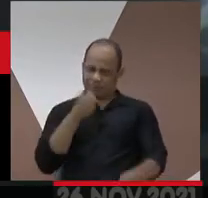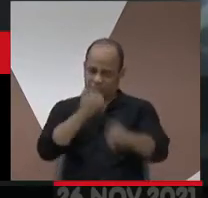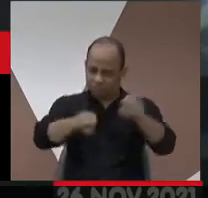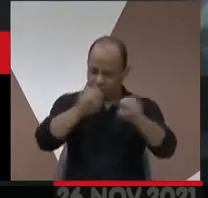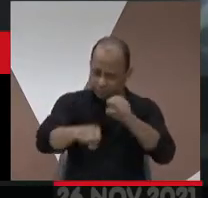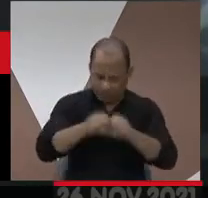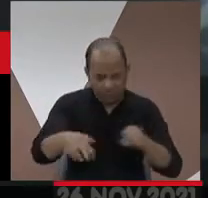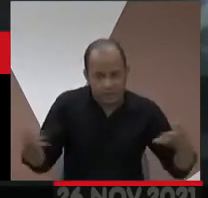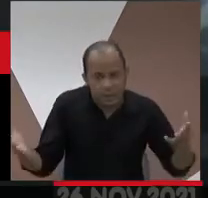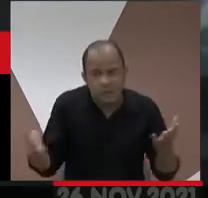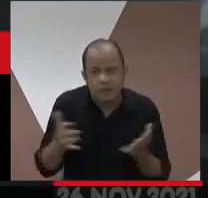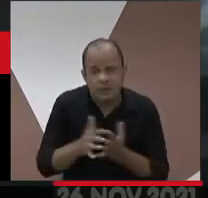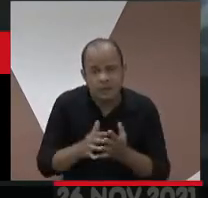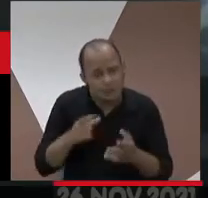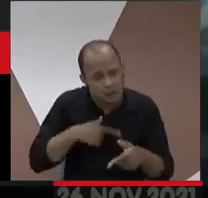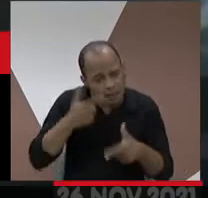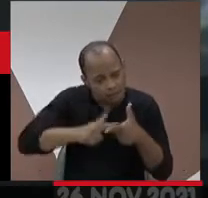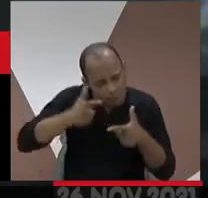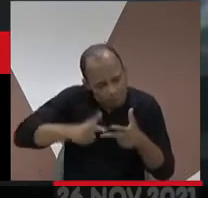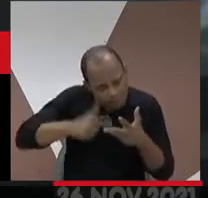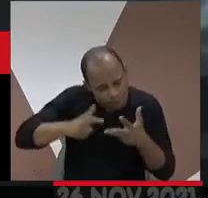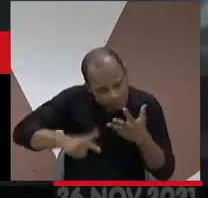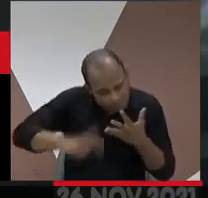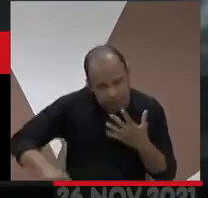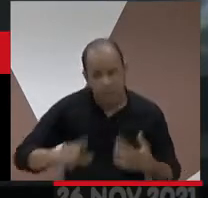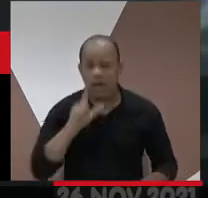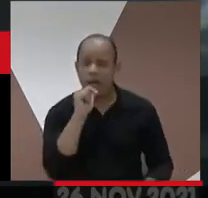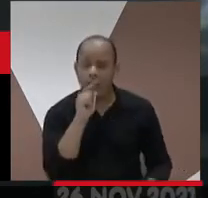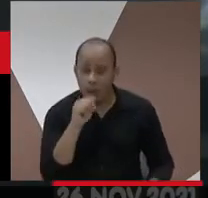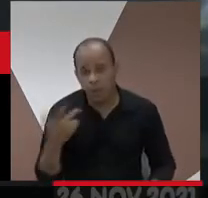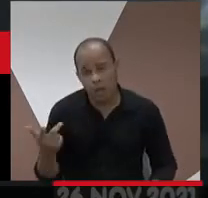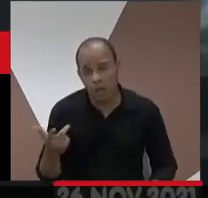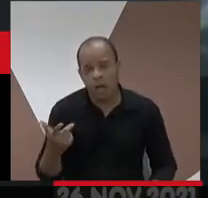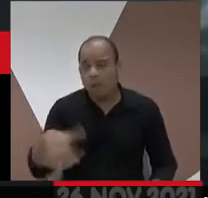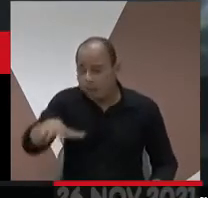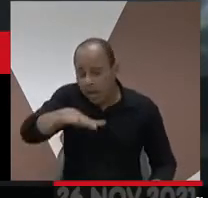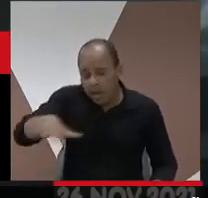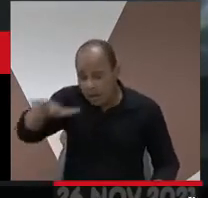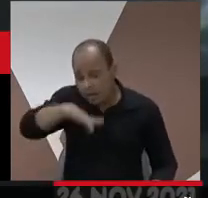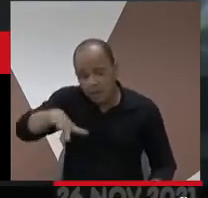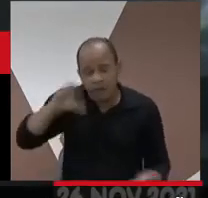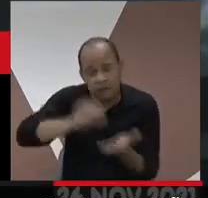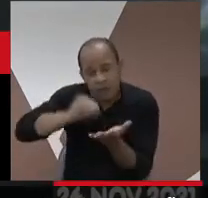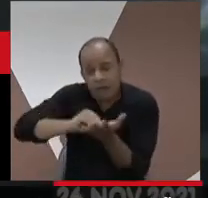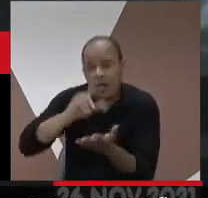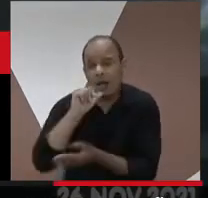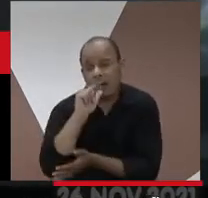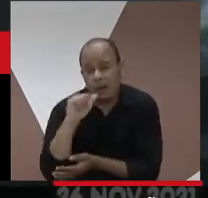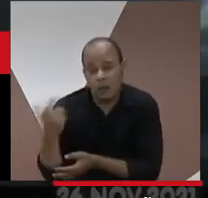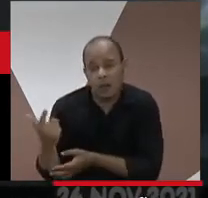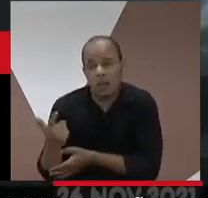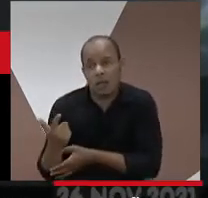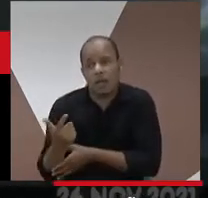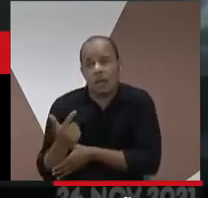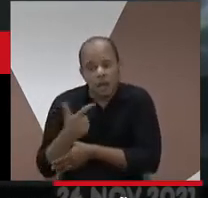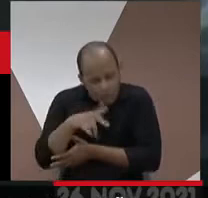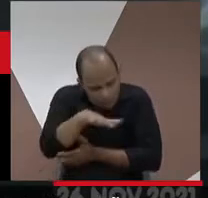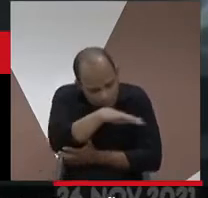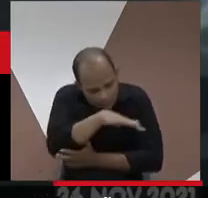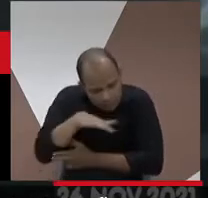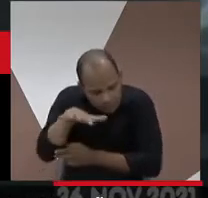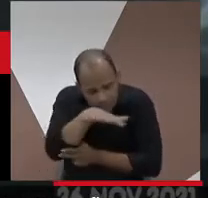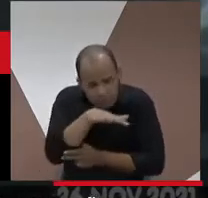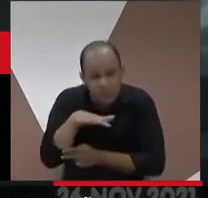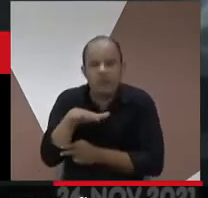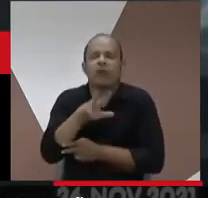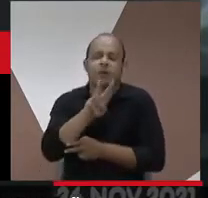já com problemas hídricos na região, muitos bairros estão sem água. Né? E a água depende da Vargem das Flores,